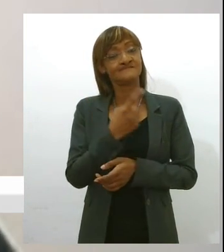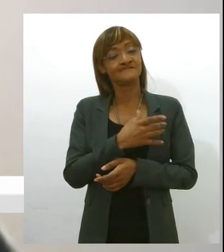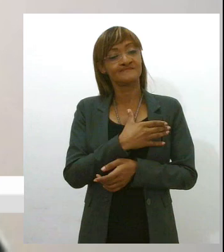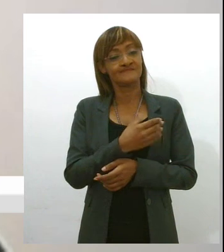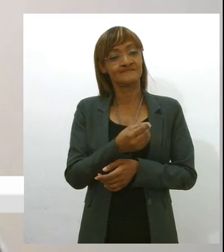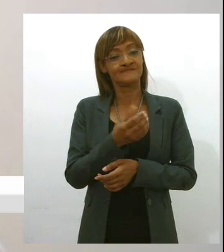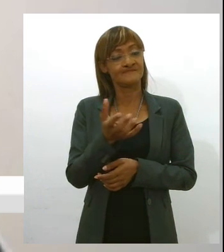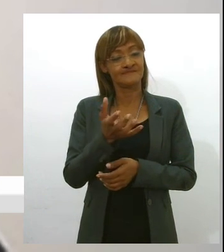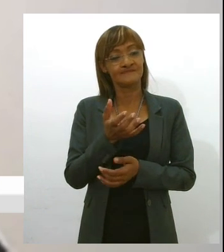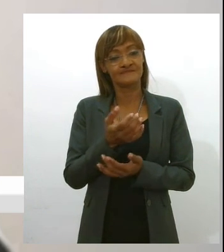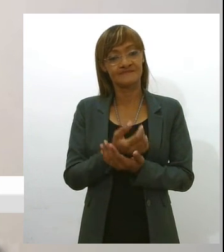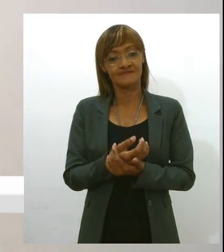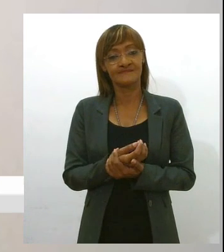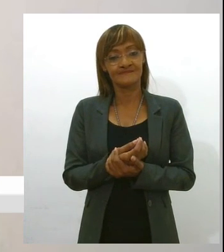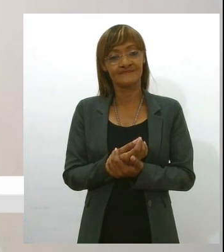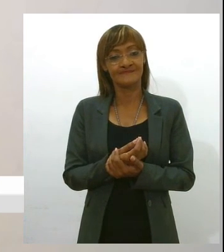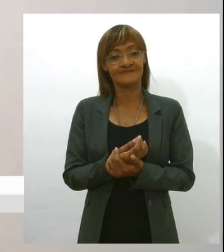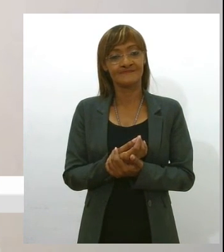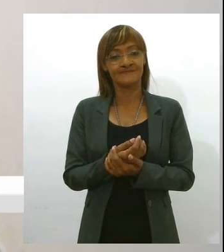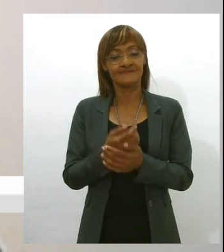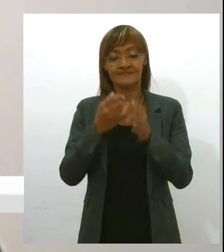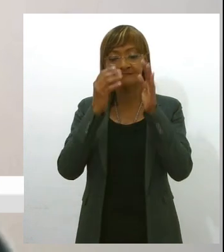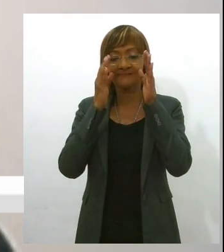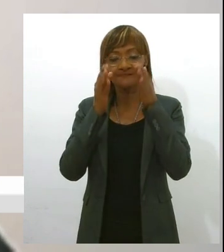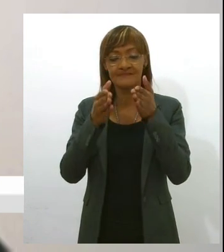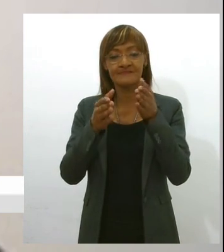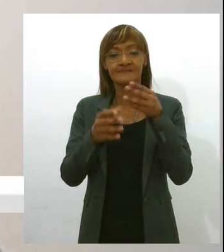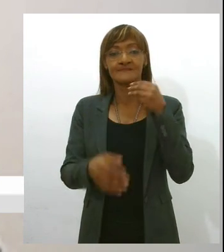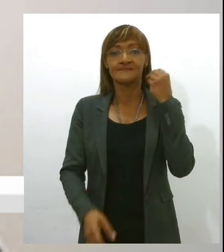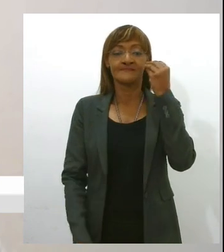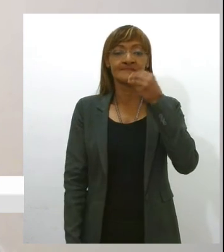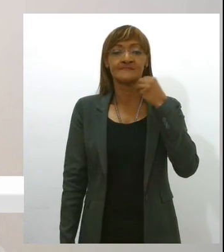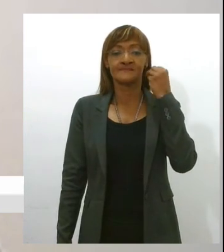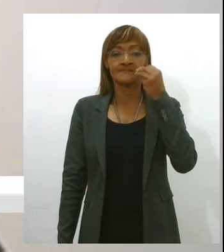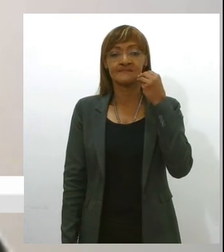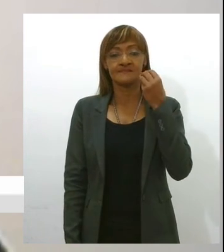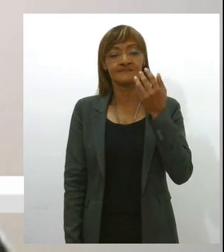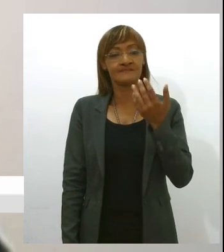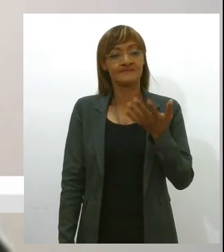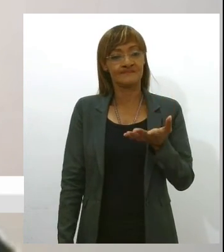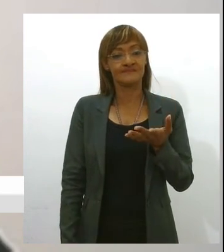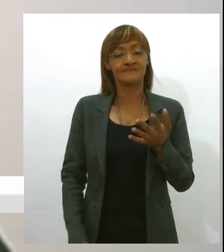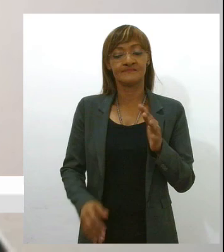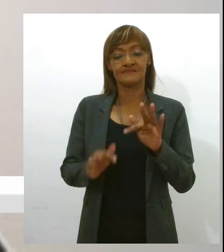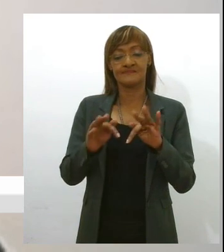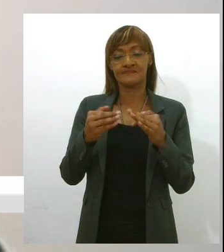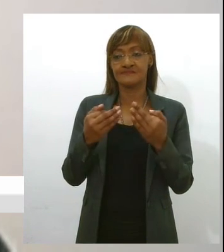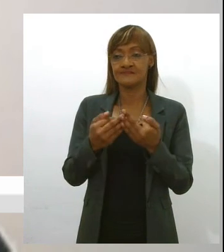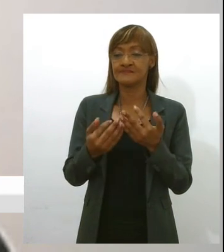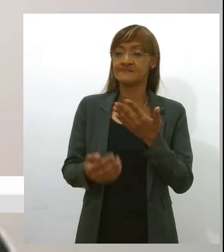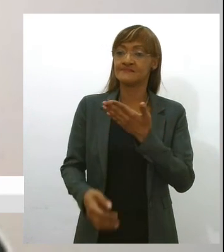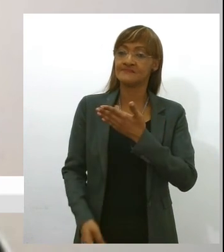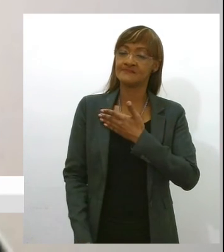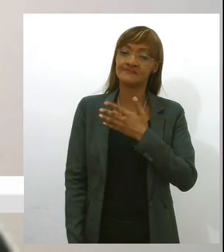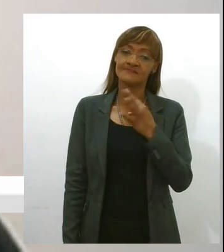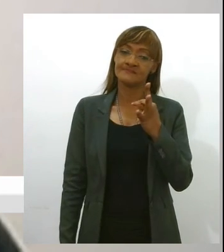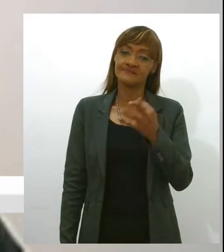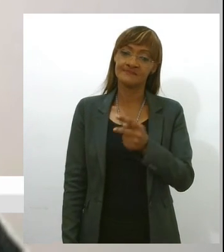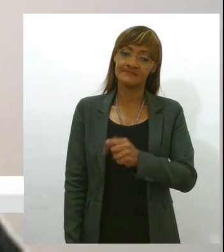acabem se focando mais nas experiências, né, com a família, com os amigos e tudo, do que